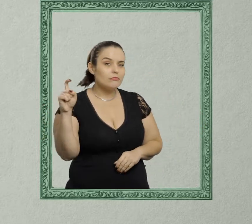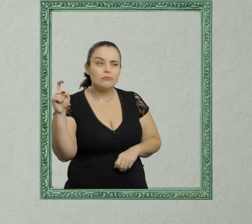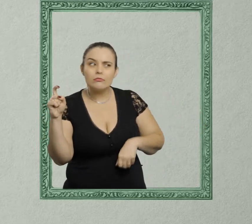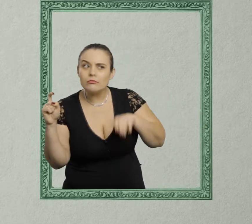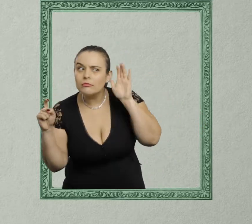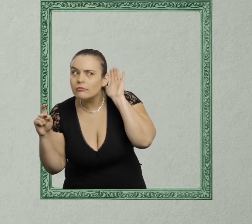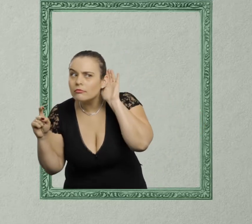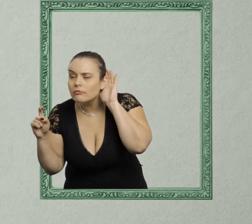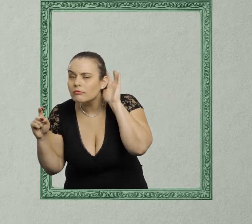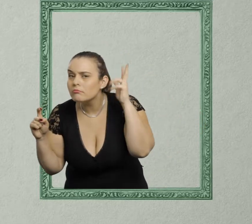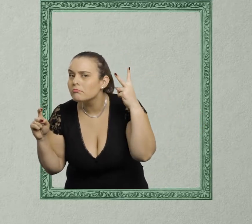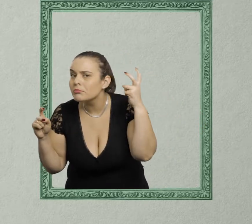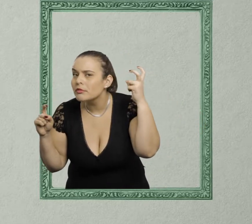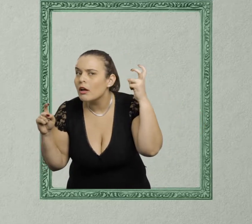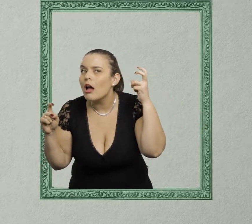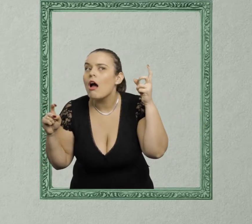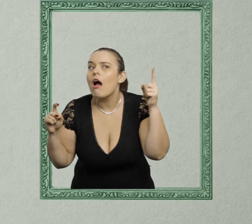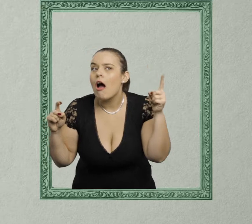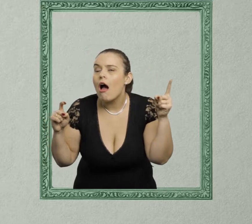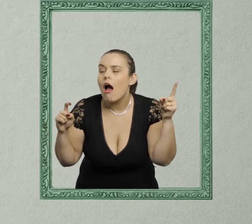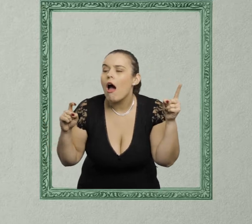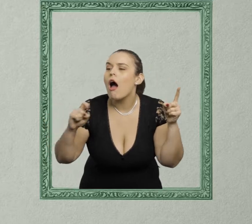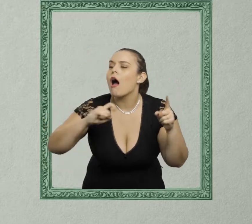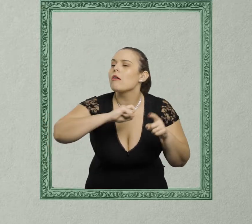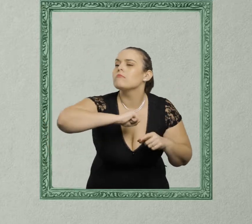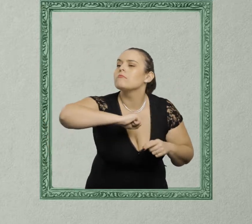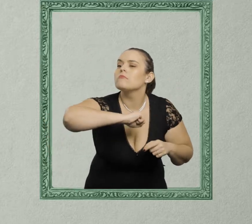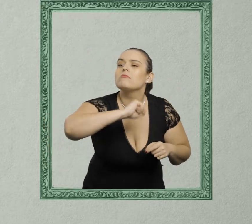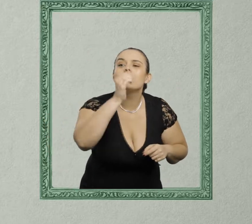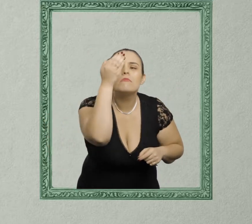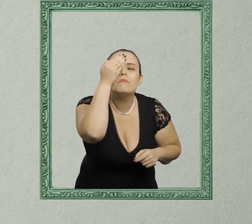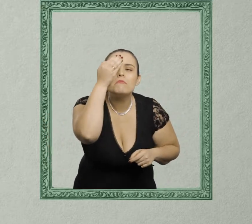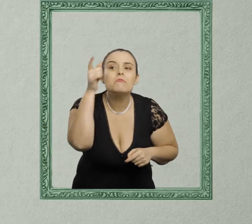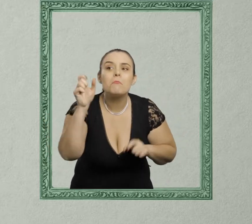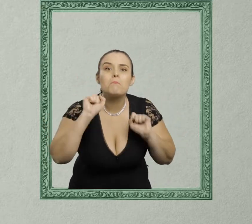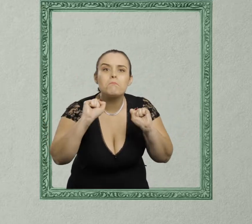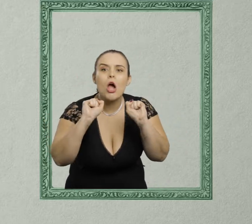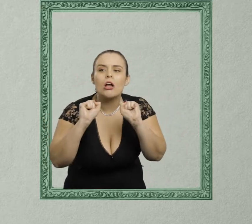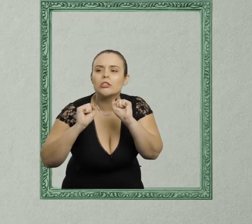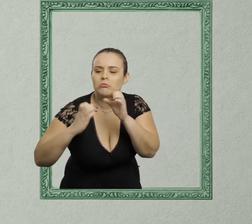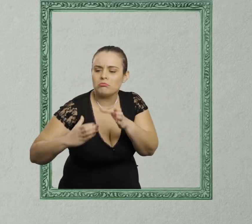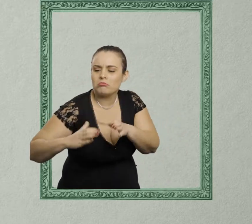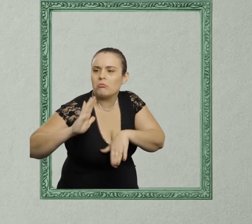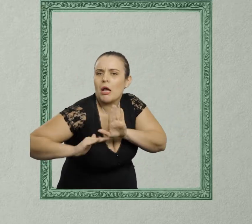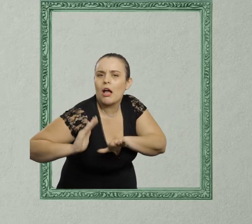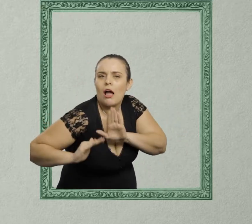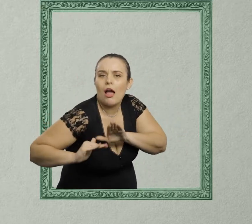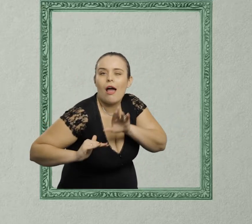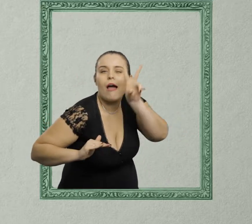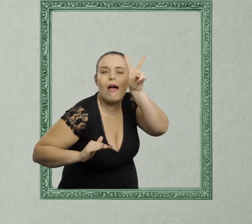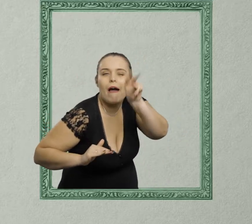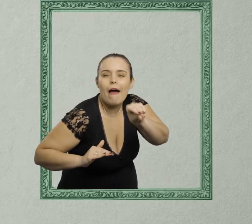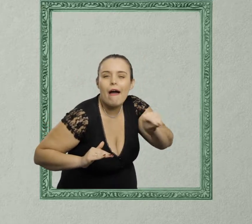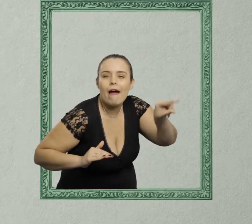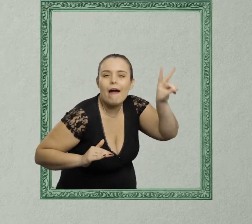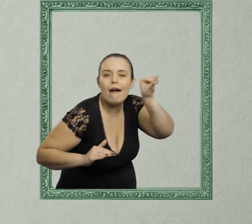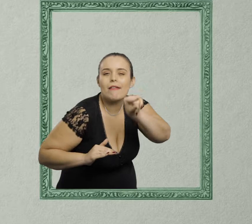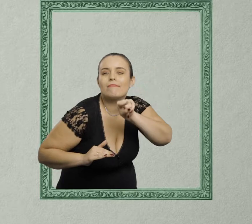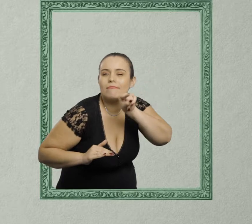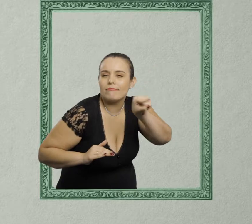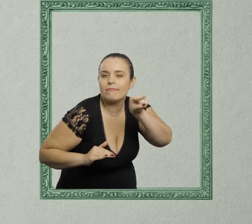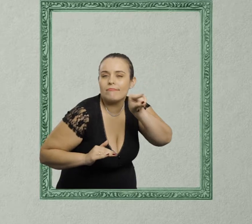Gancho ouviu o que Peter disse para os meninos. Ele pediu para a Barrica tocar o tambor dos índios. Ele